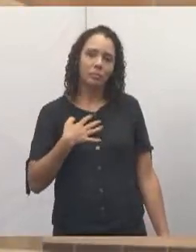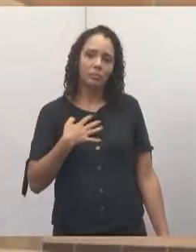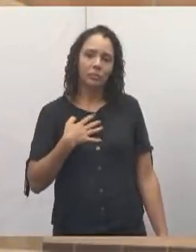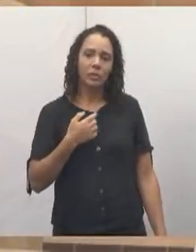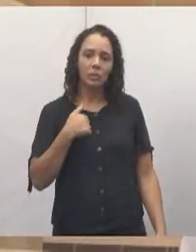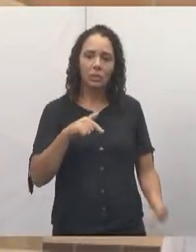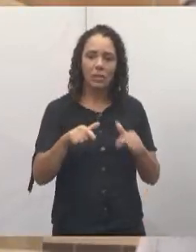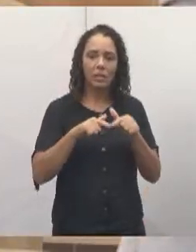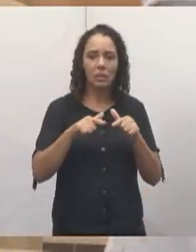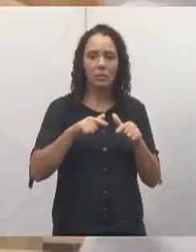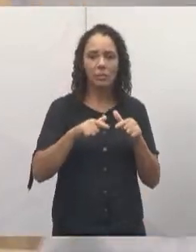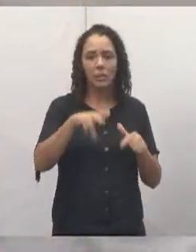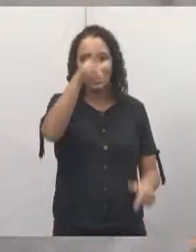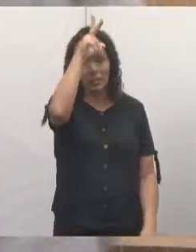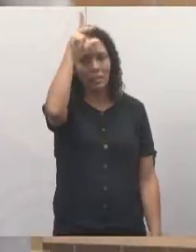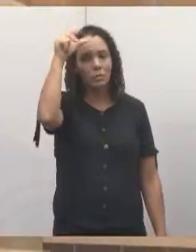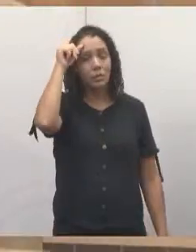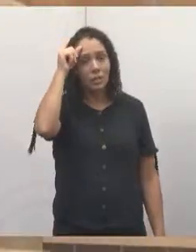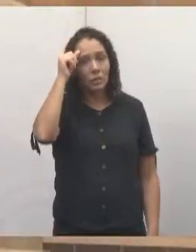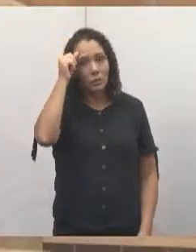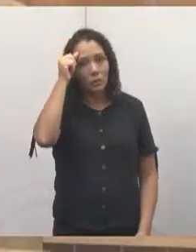no